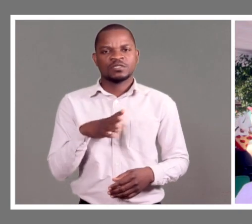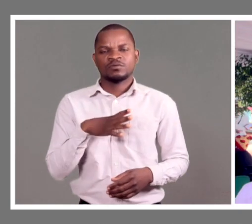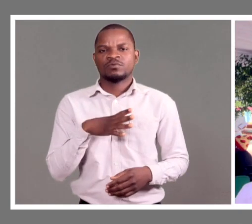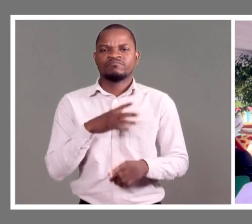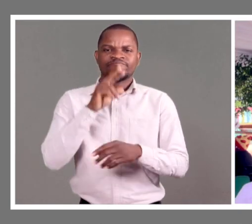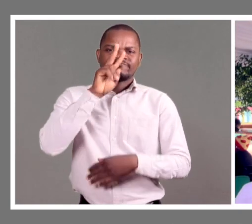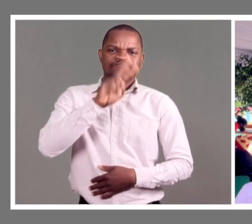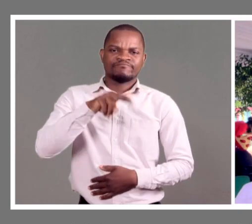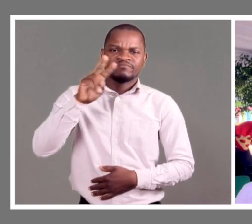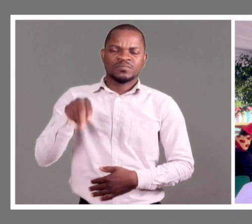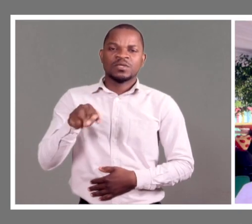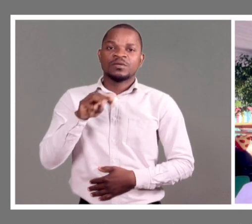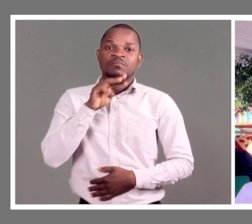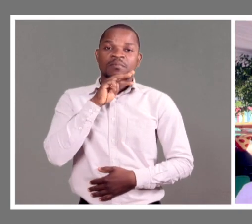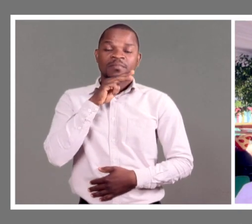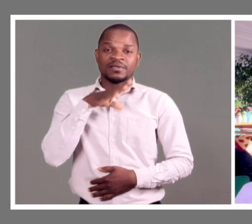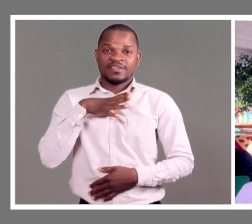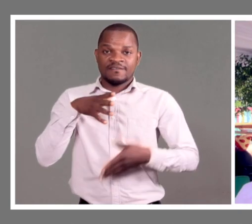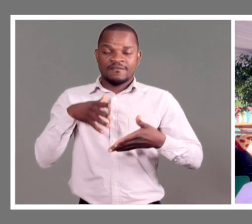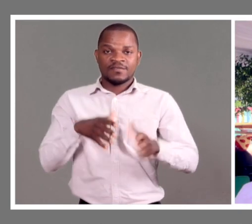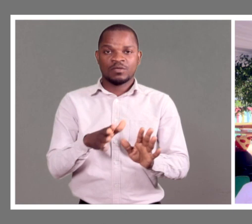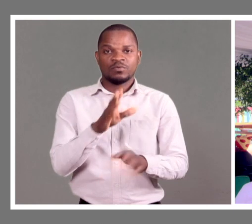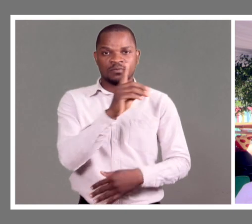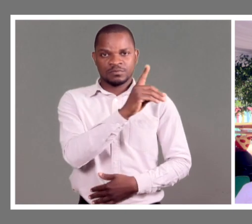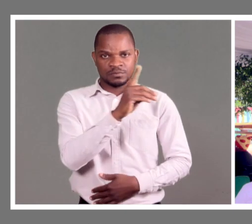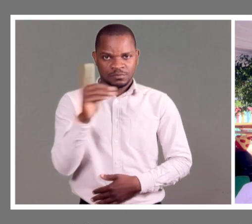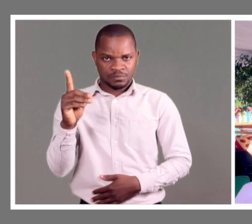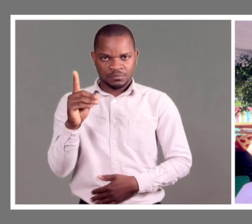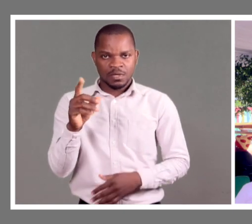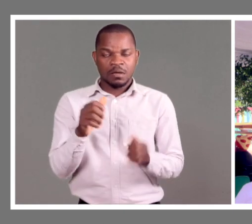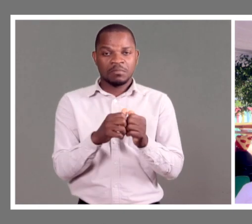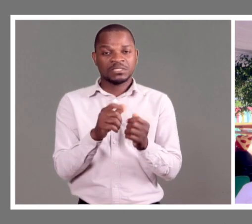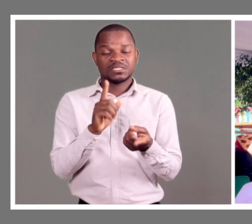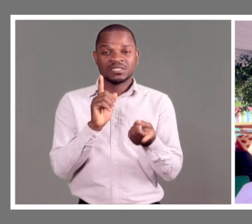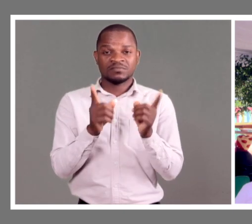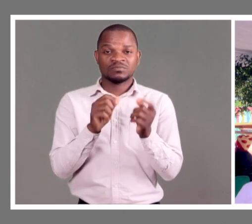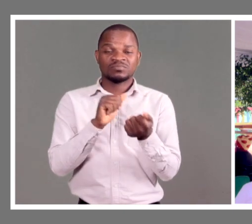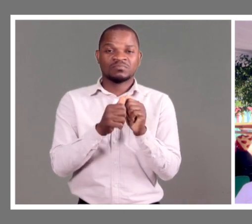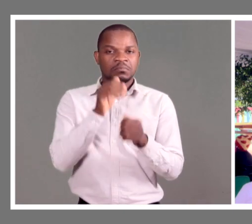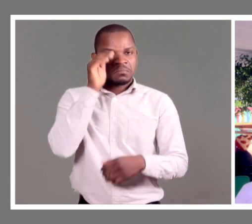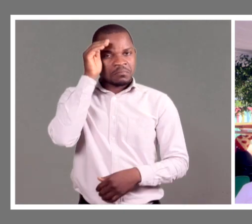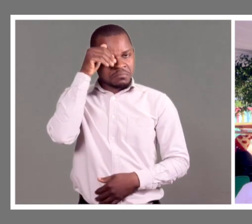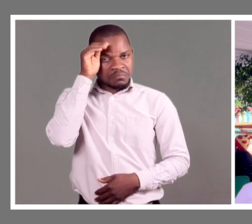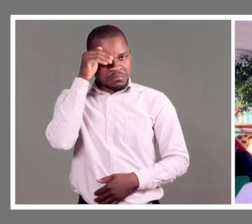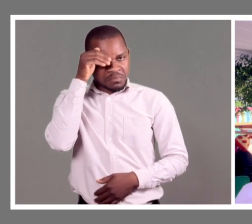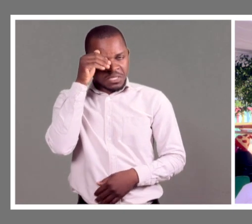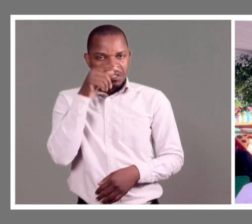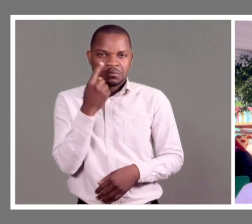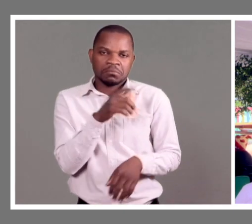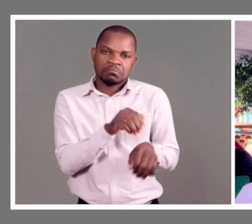Infelizmente, tivemos visitas de mães, crianças especiais, mas, por causa da